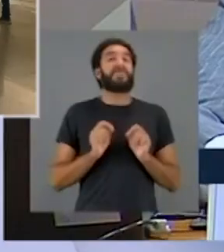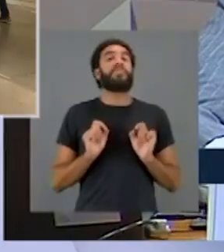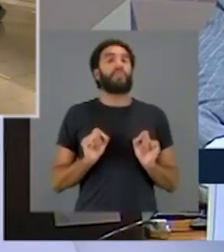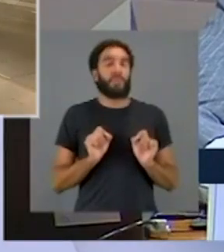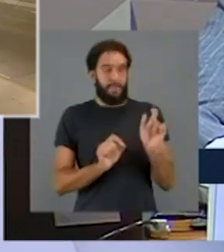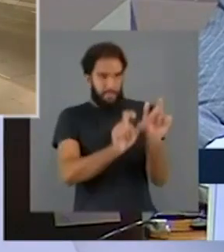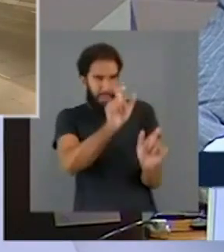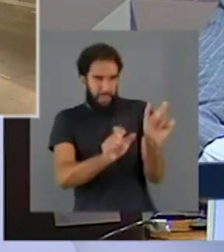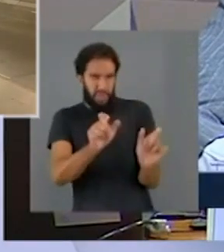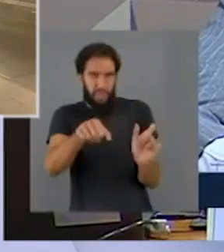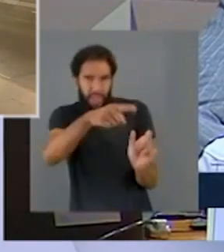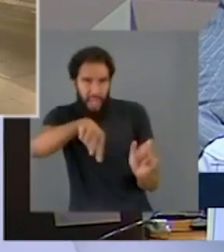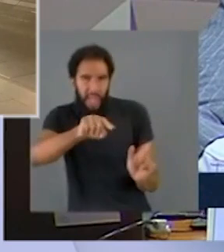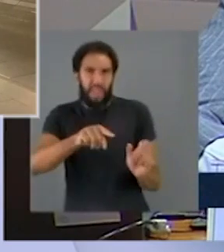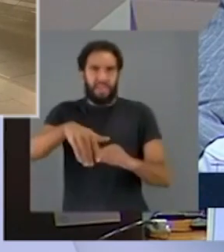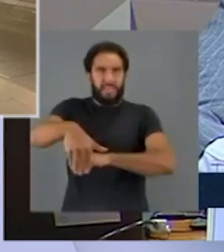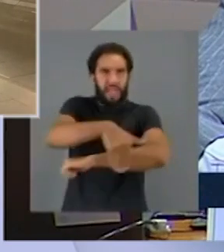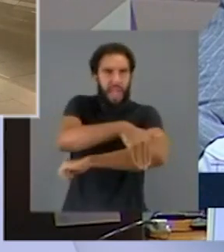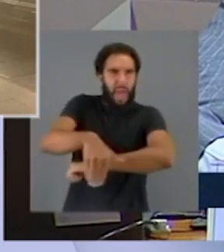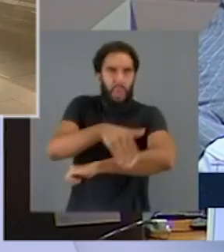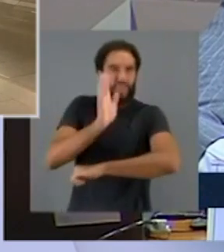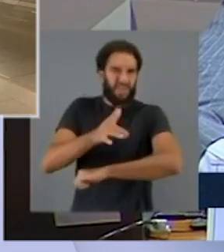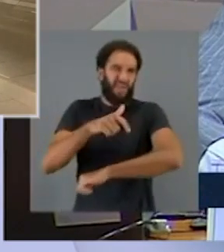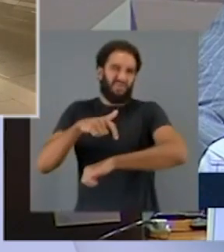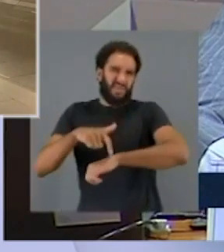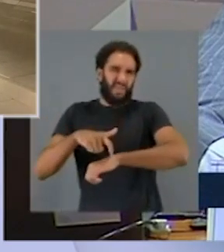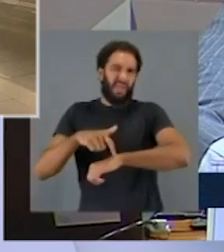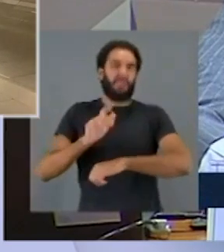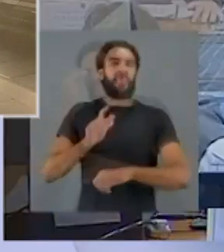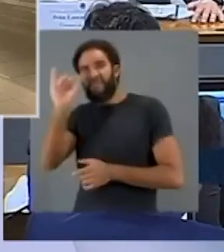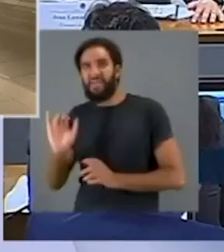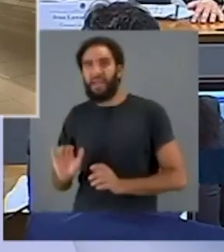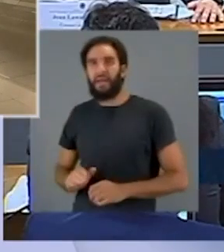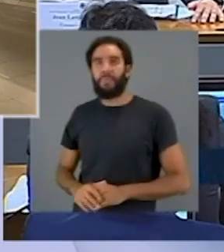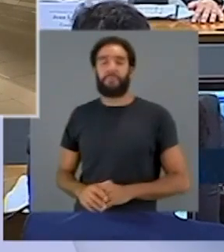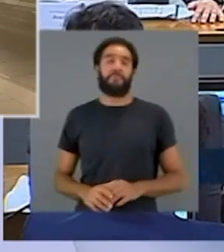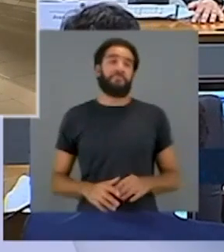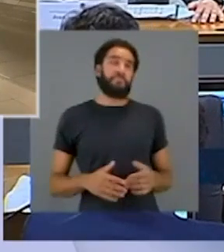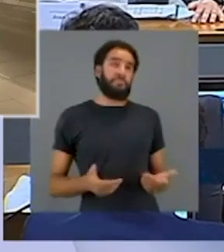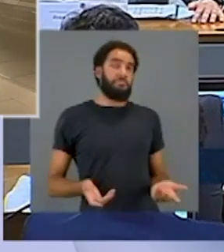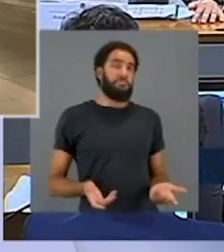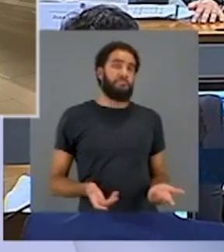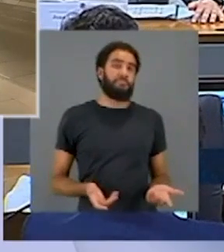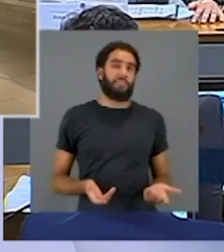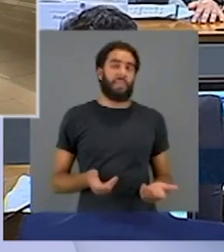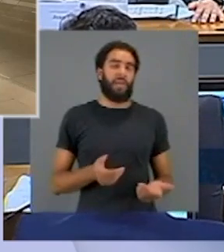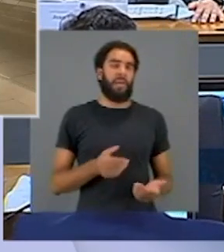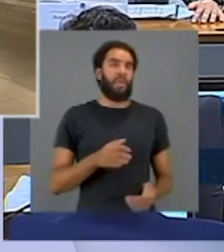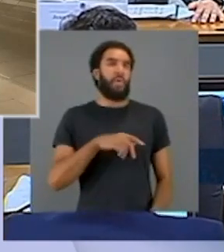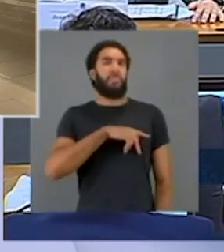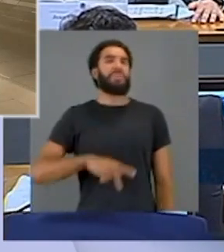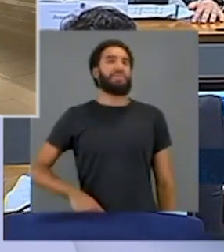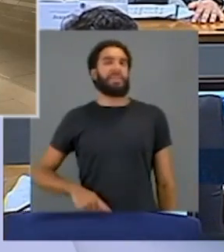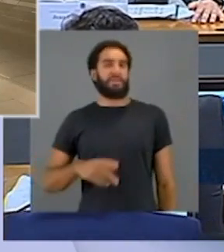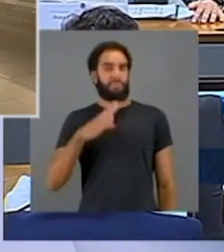muito boa tarde pyoto boa tarde a você que nos acompanha sempre aqui nesta neste giro importante de Notícias olha piloto